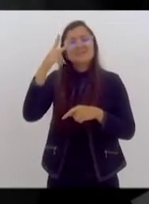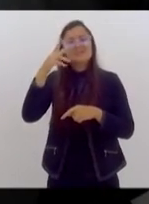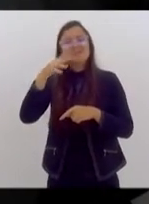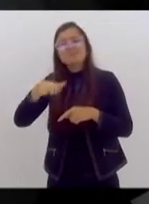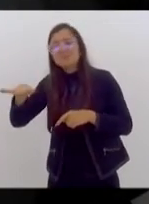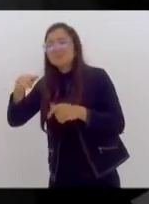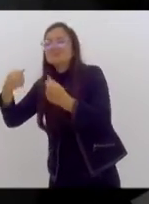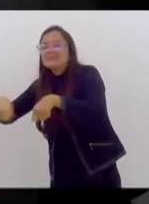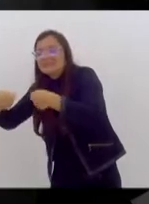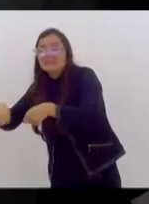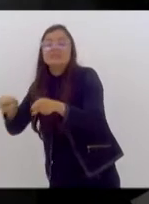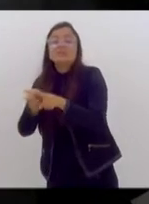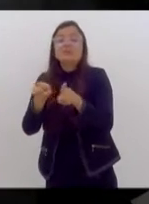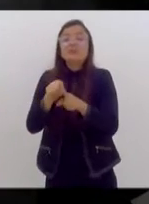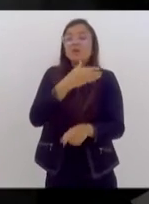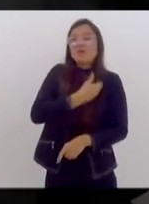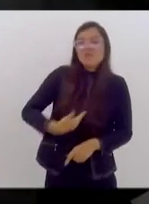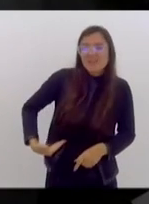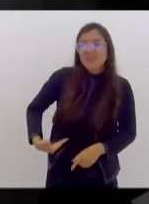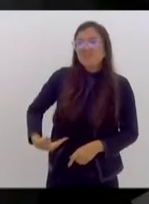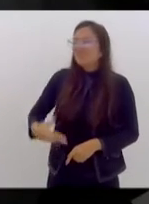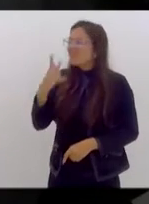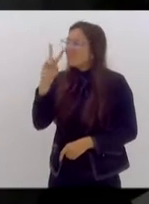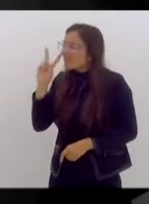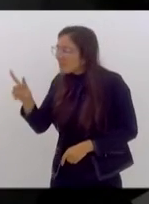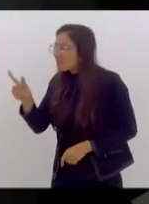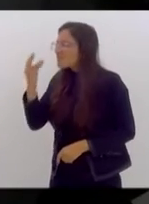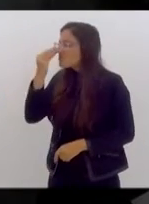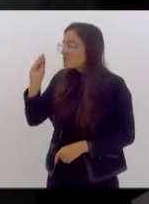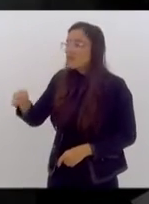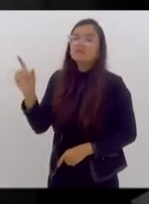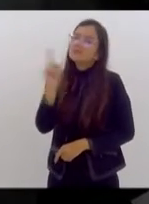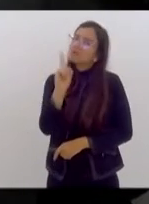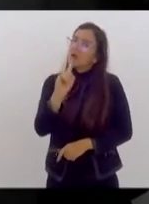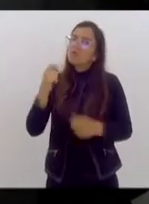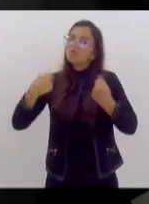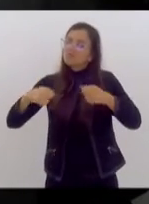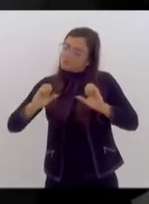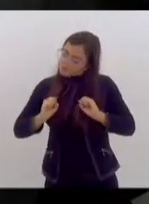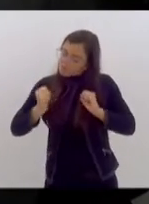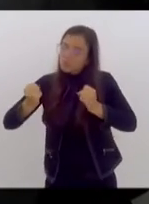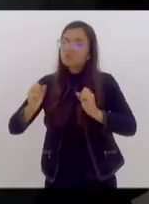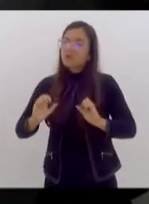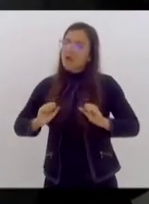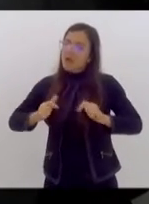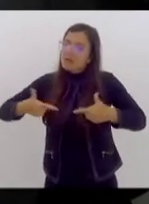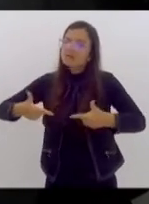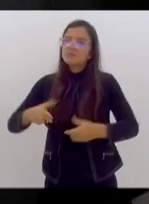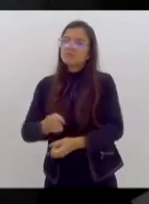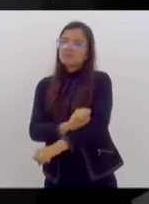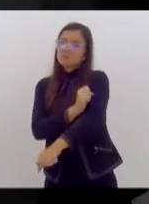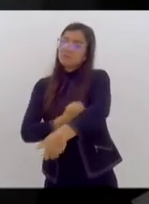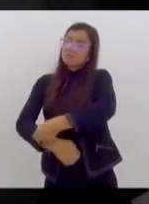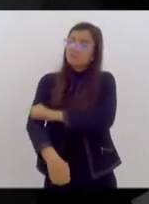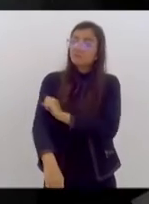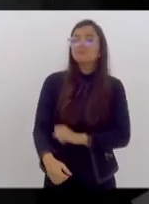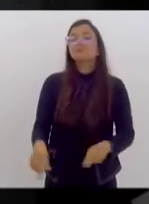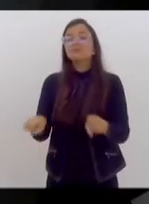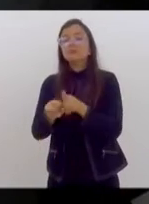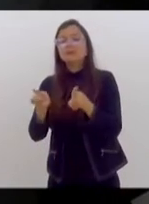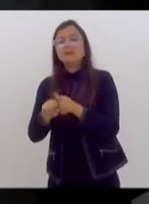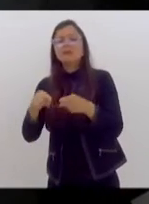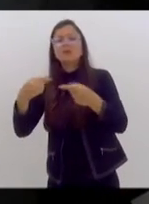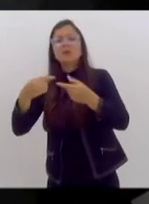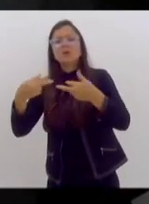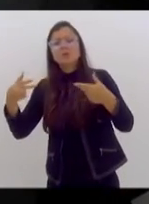se os senhores tiveram oportunidade de acompanhar as os declarações pós eleição da renovação do